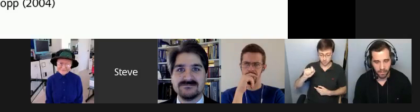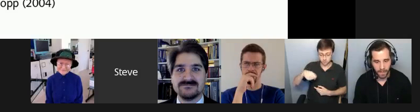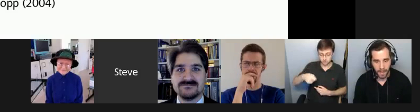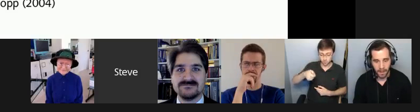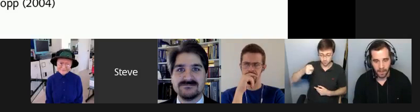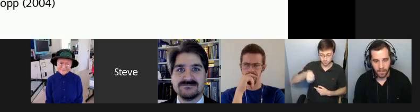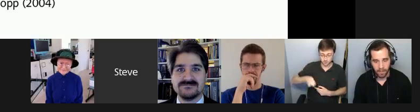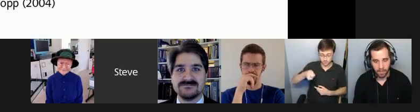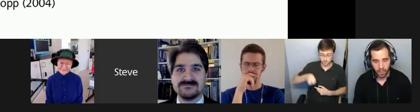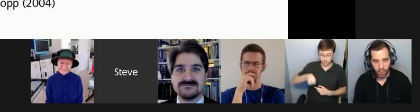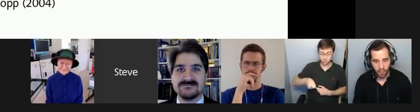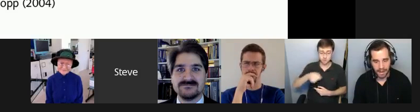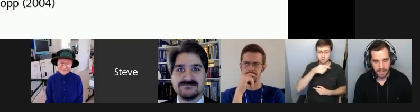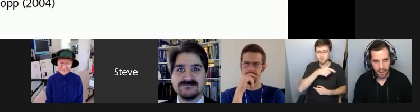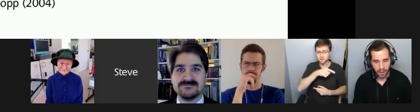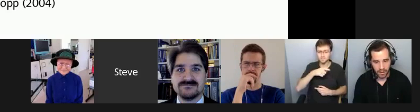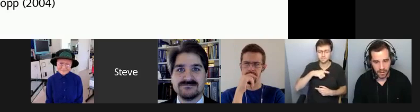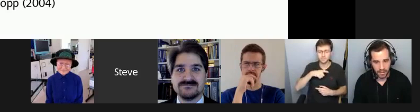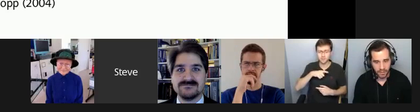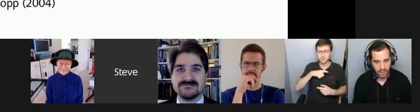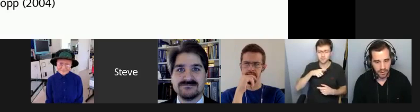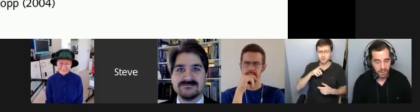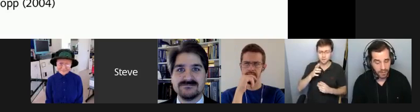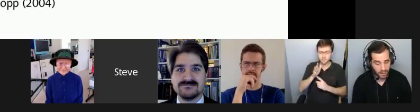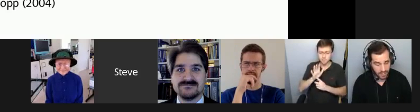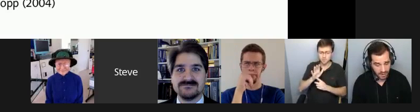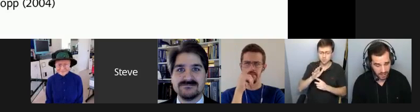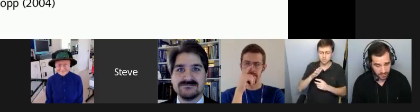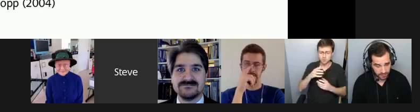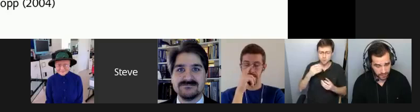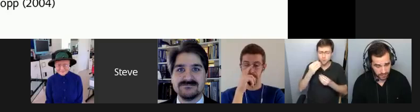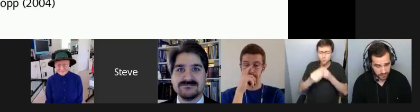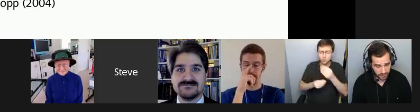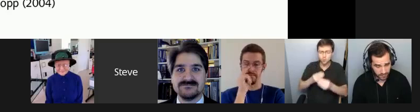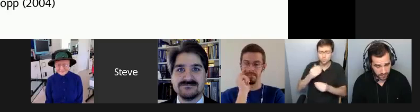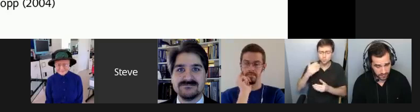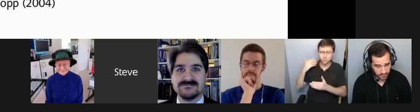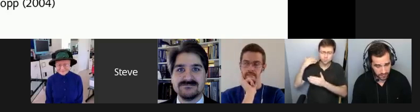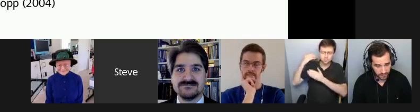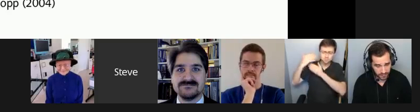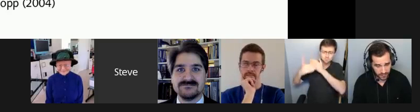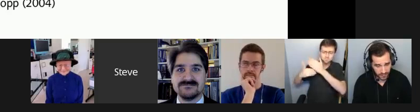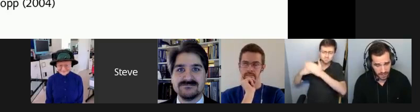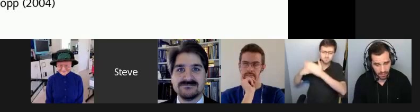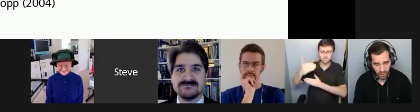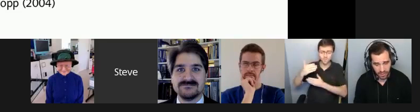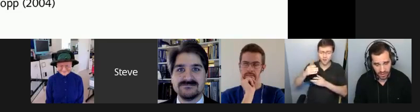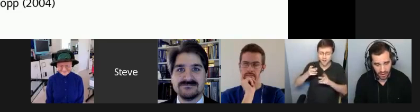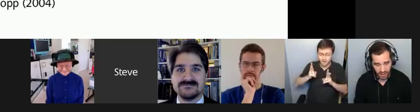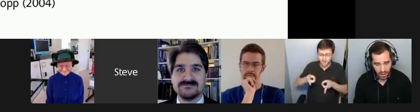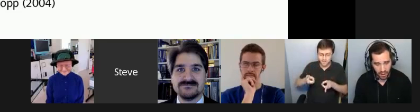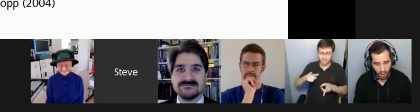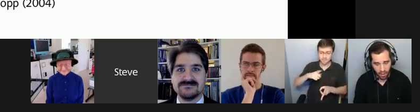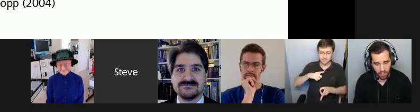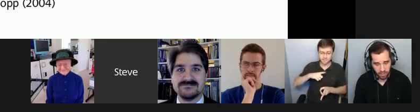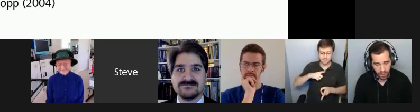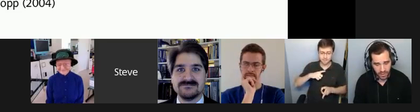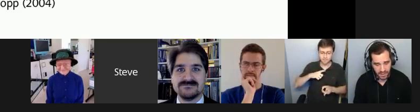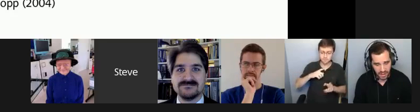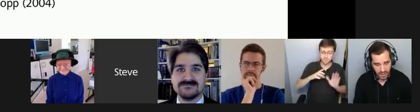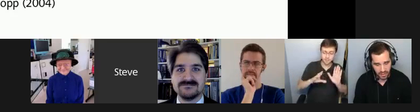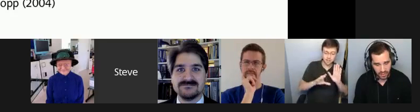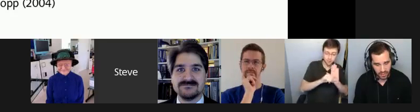O Martelota, de 2012. que mostra qual